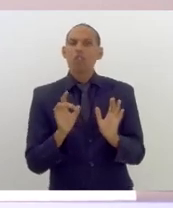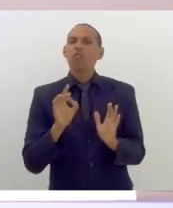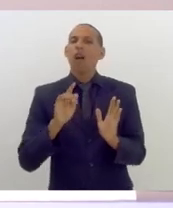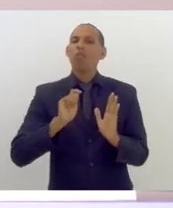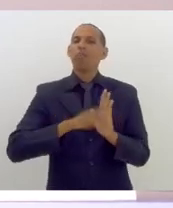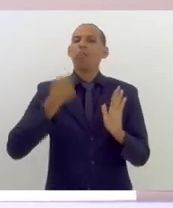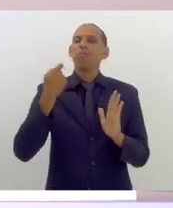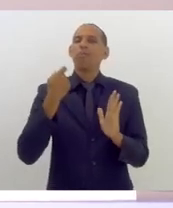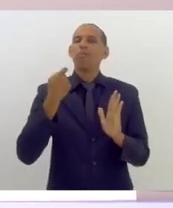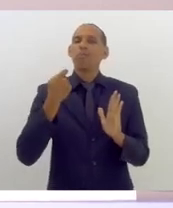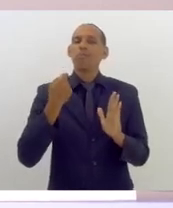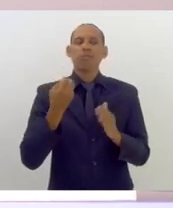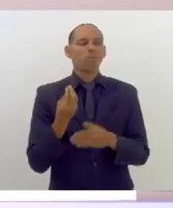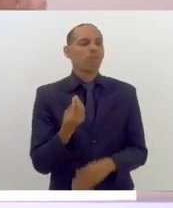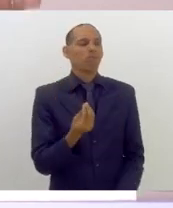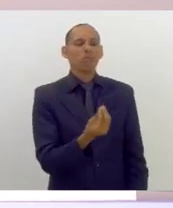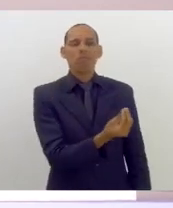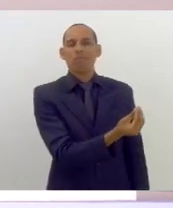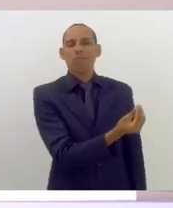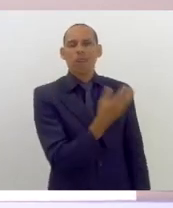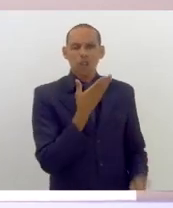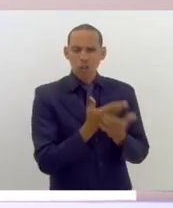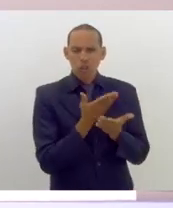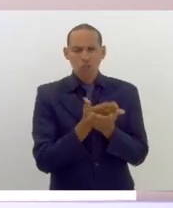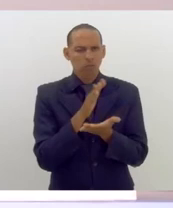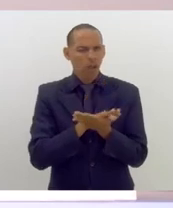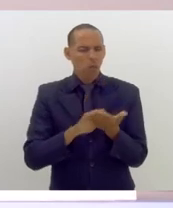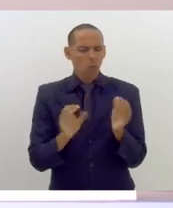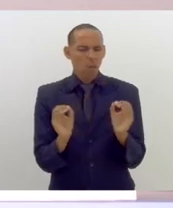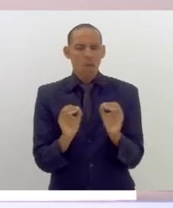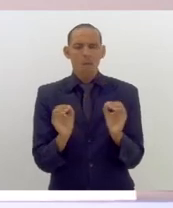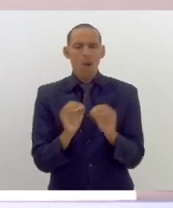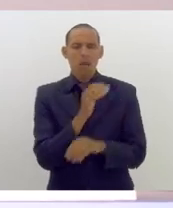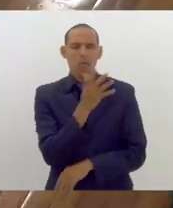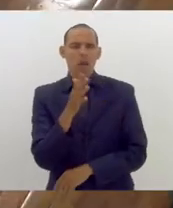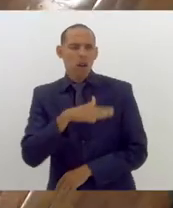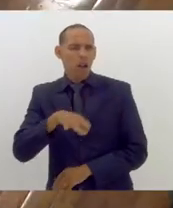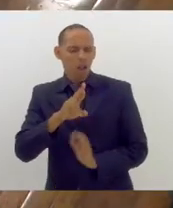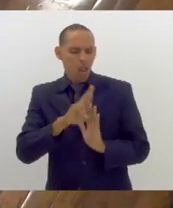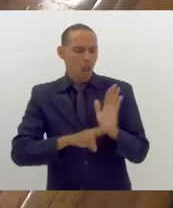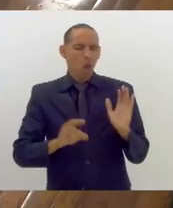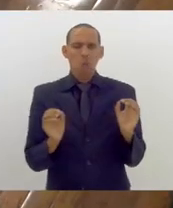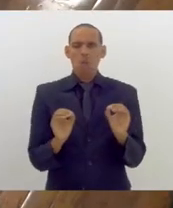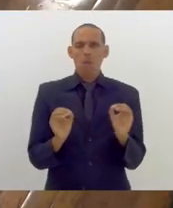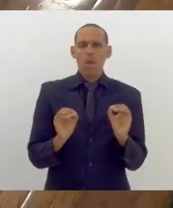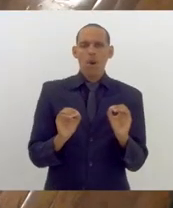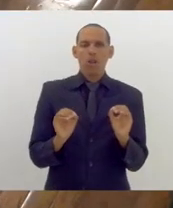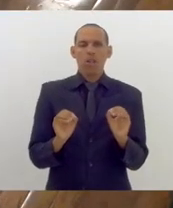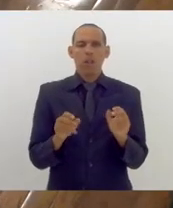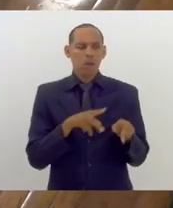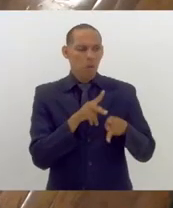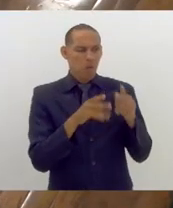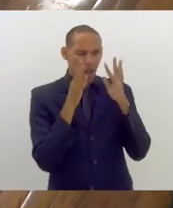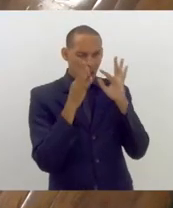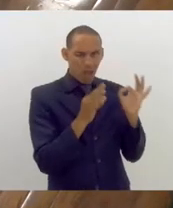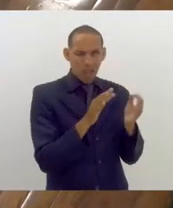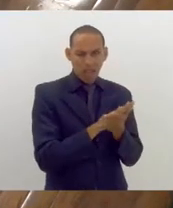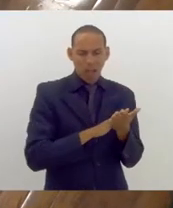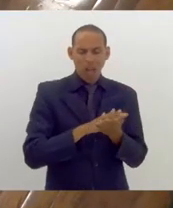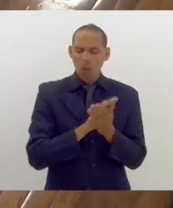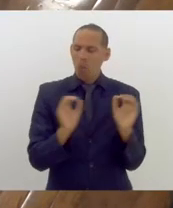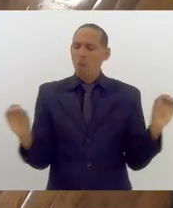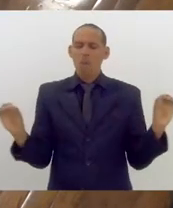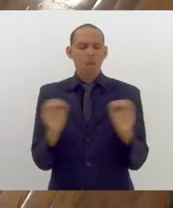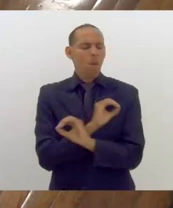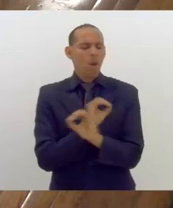canetada Sem estudo pacto ambiental se estudo do relatório de empaca de ambiental sem ouvir a população da região sei